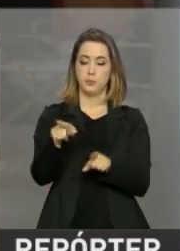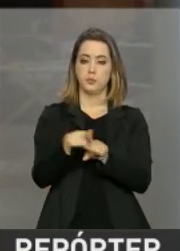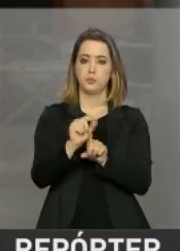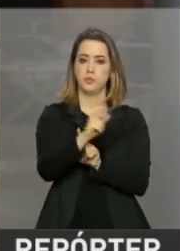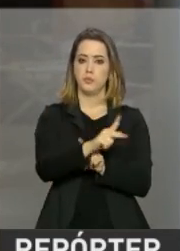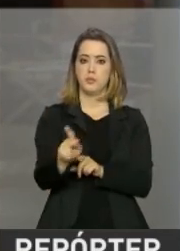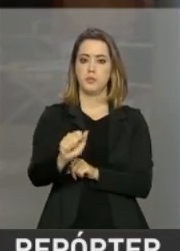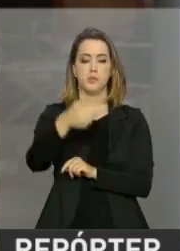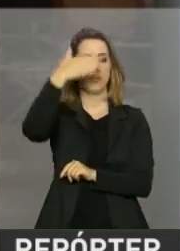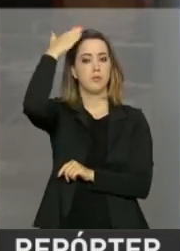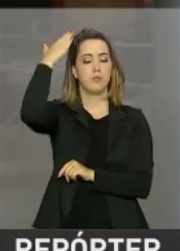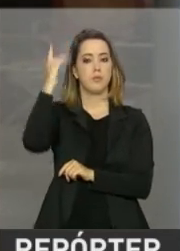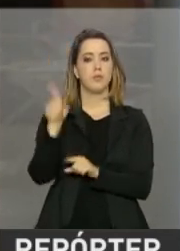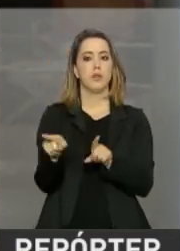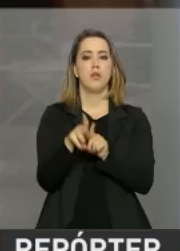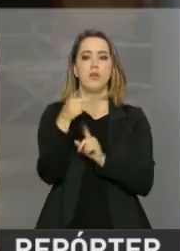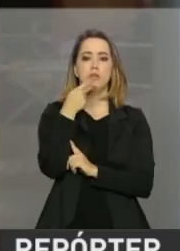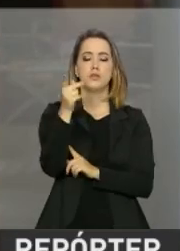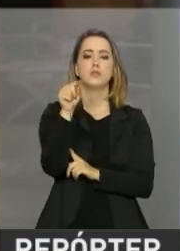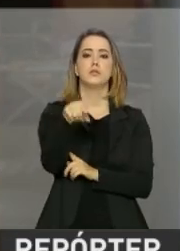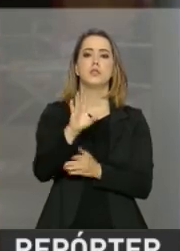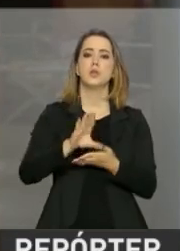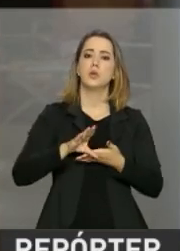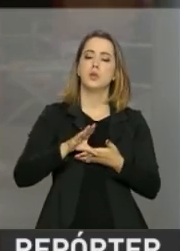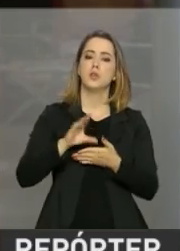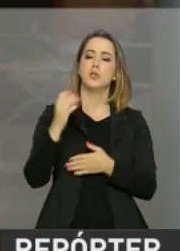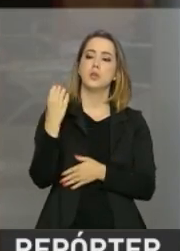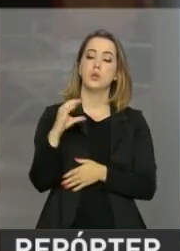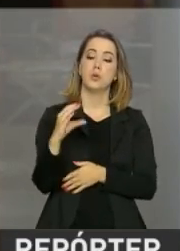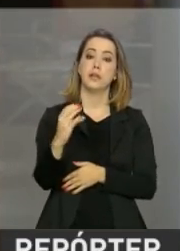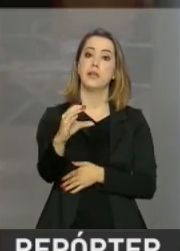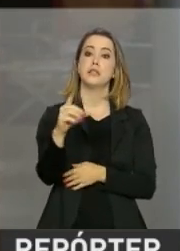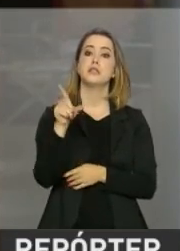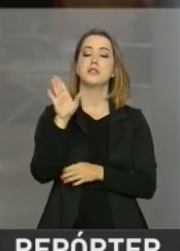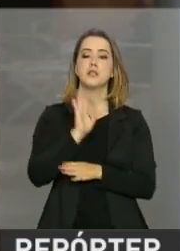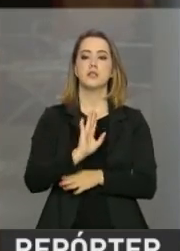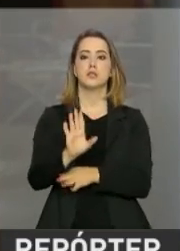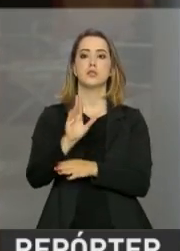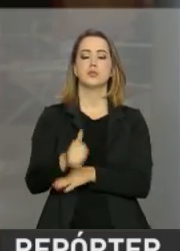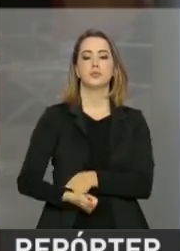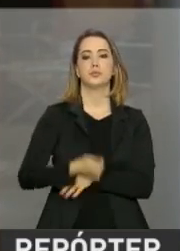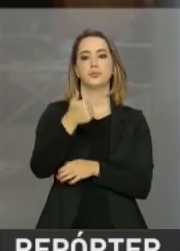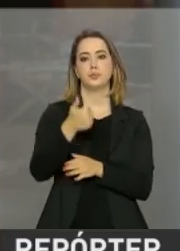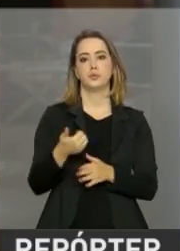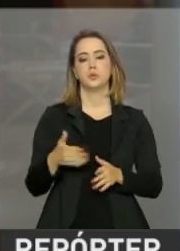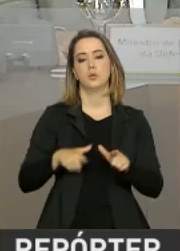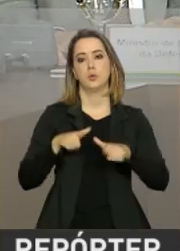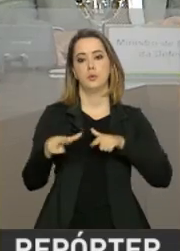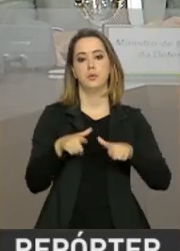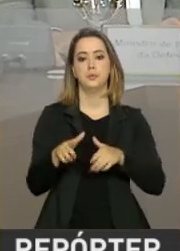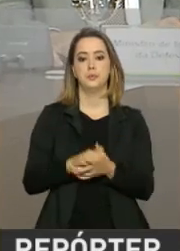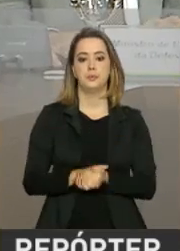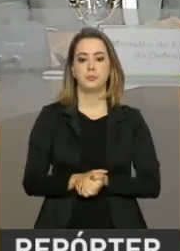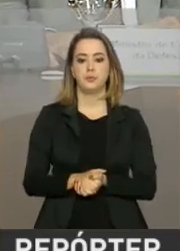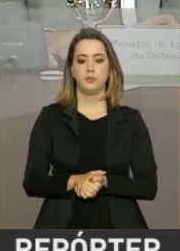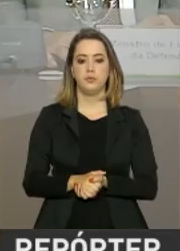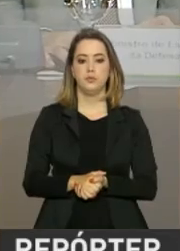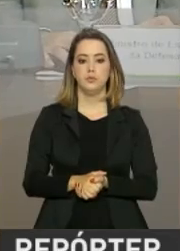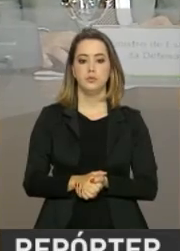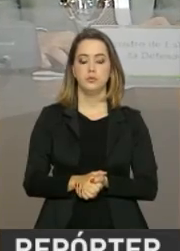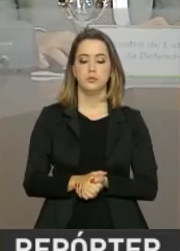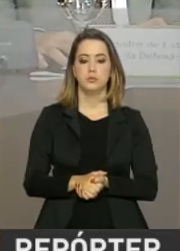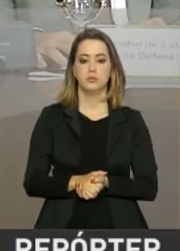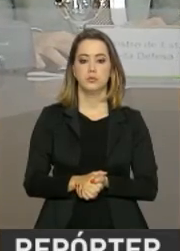previne o conselho disse que a ciência ajuda a promover o emprego nossa